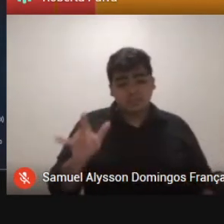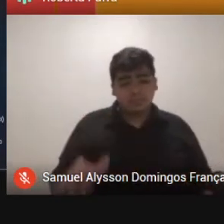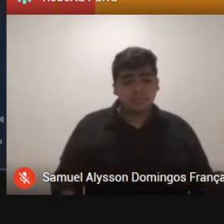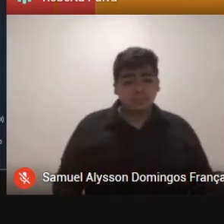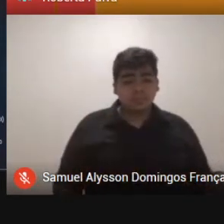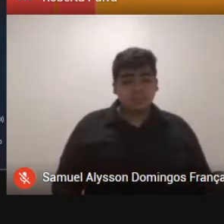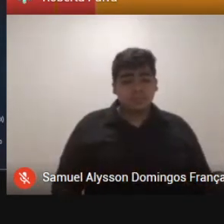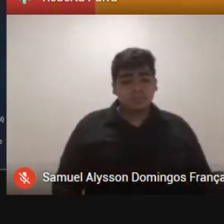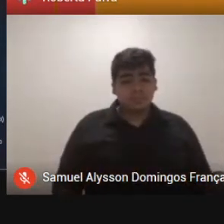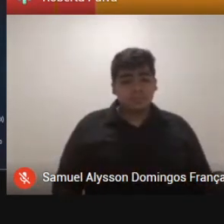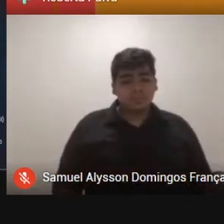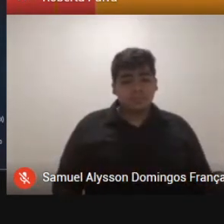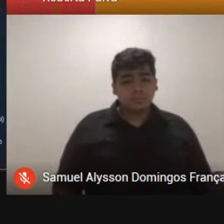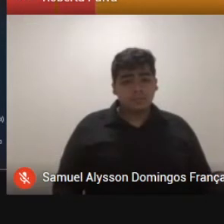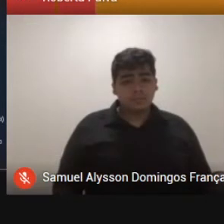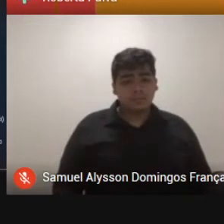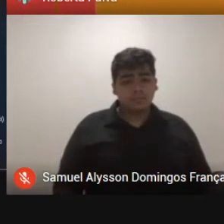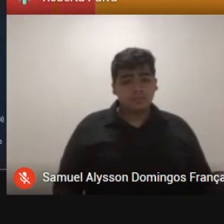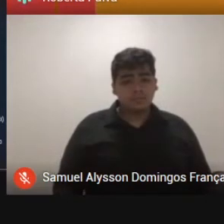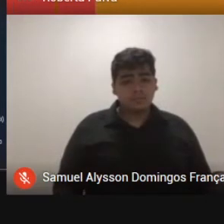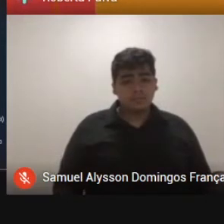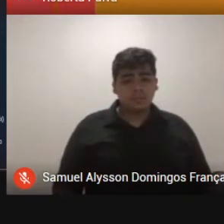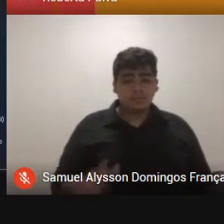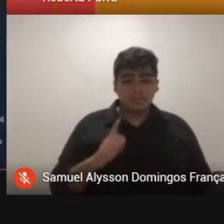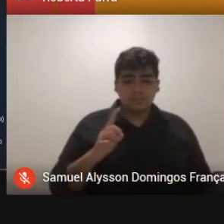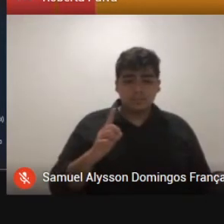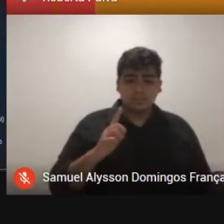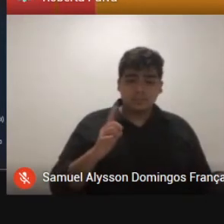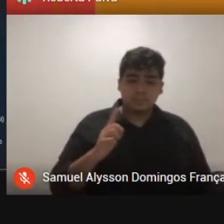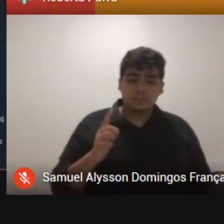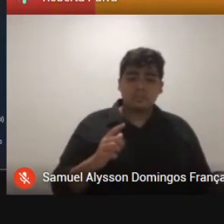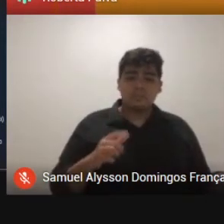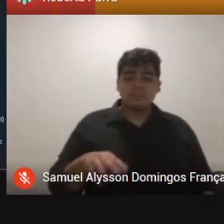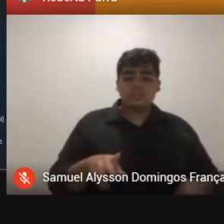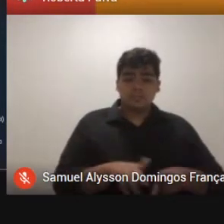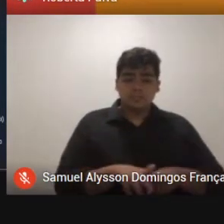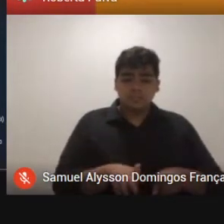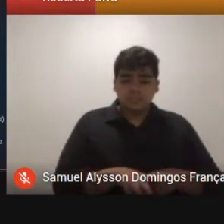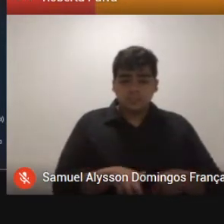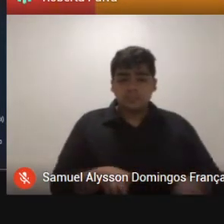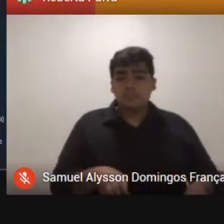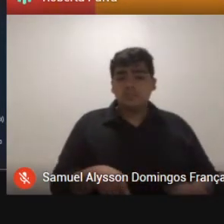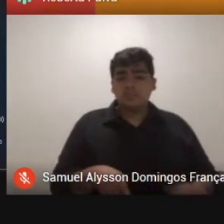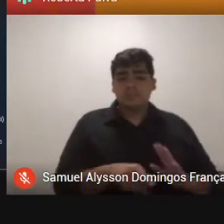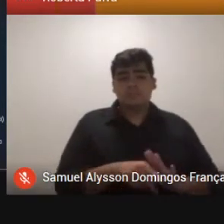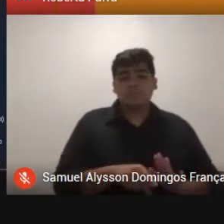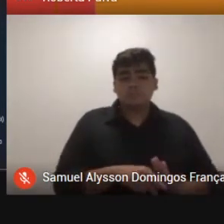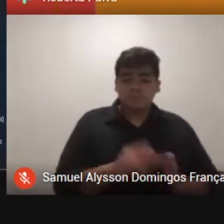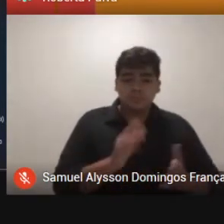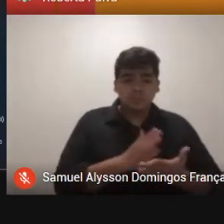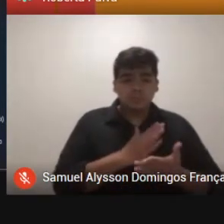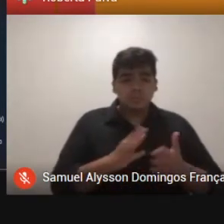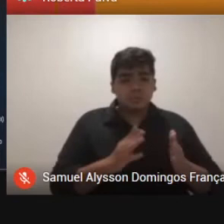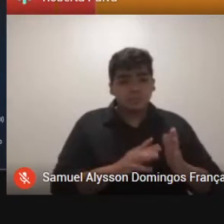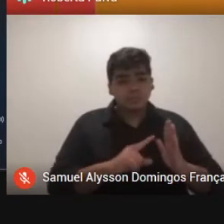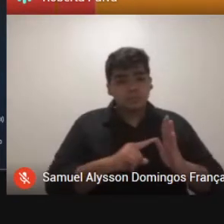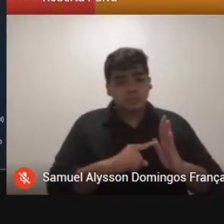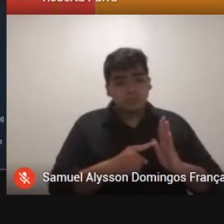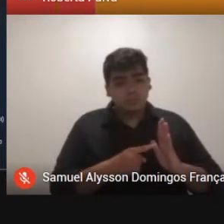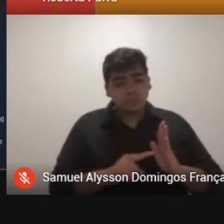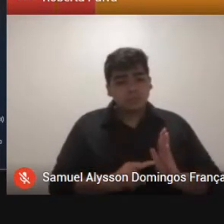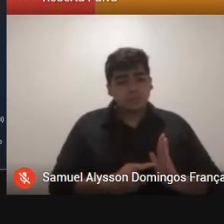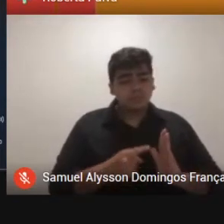o projeto Memorial Parklet, tem também algumas montagens. Então, quem